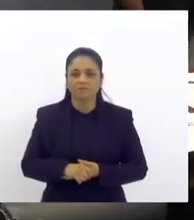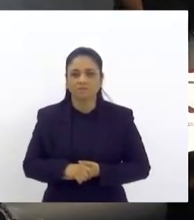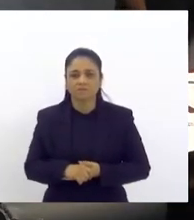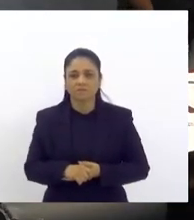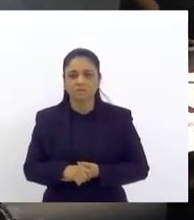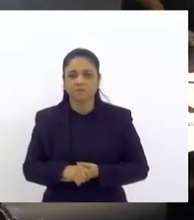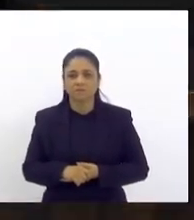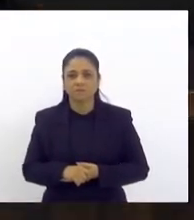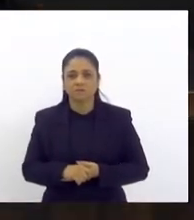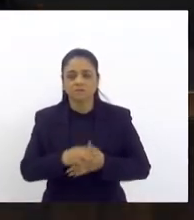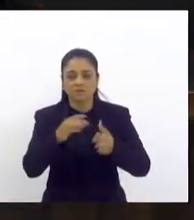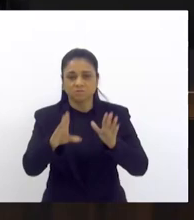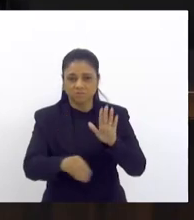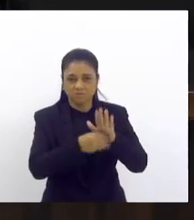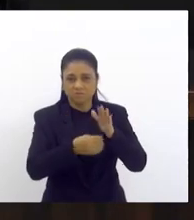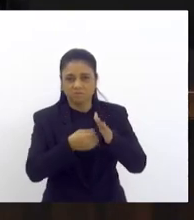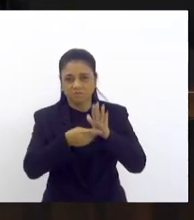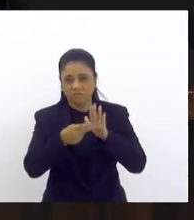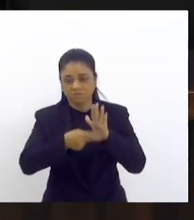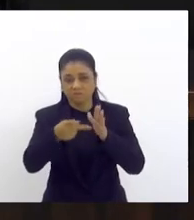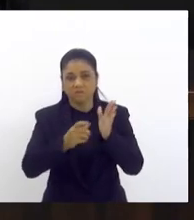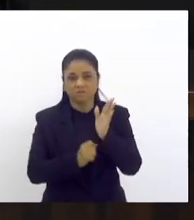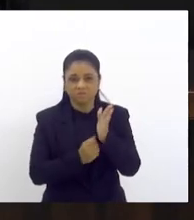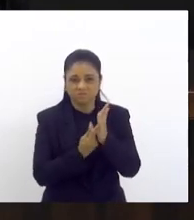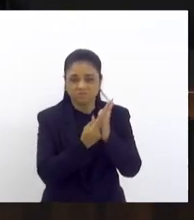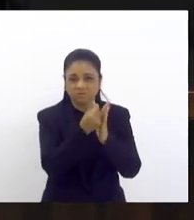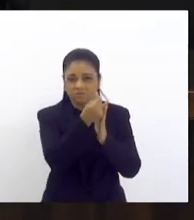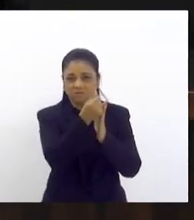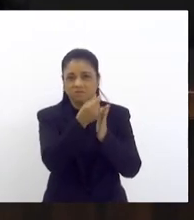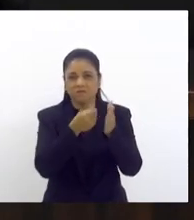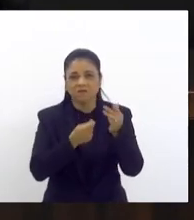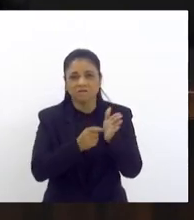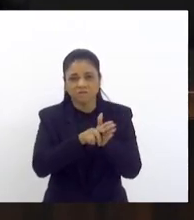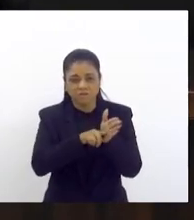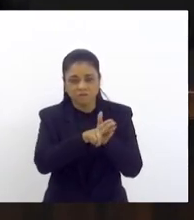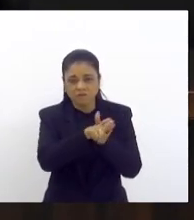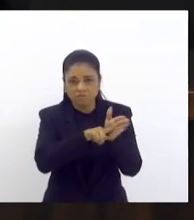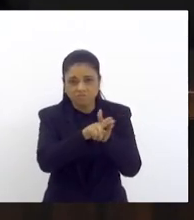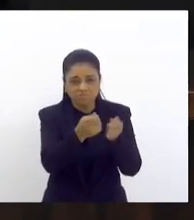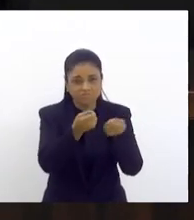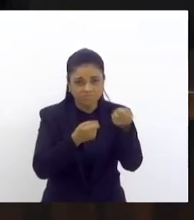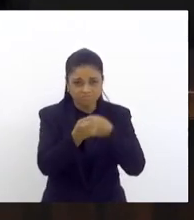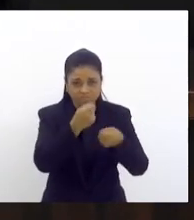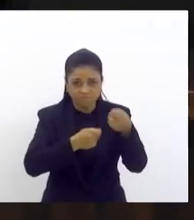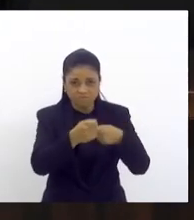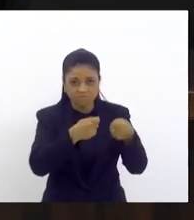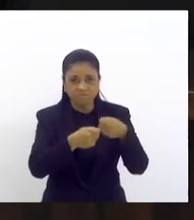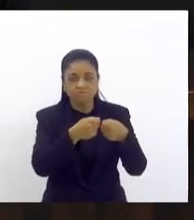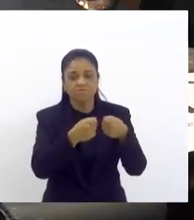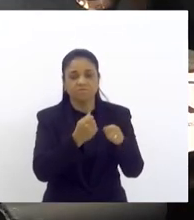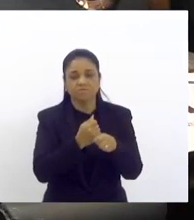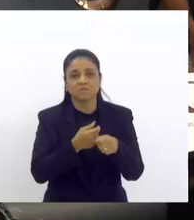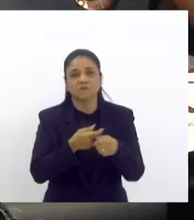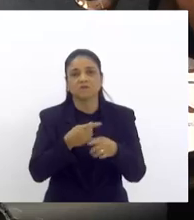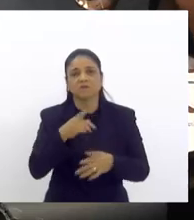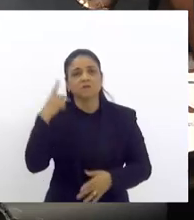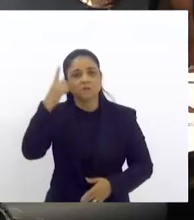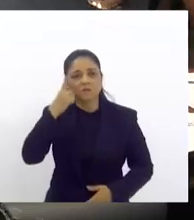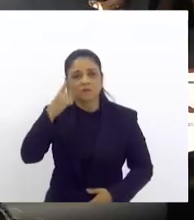Para emitir, parecer pela Comissão de Orçamento, Finanças, Fiscalização Financeira e Controle, deputado André Corrêa.